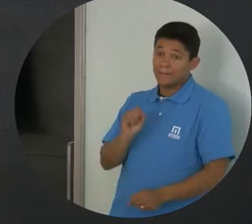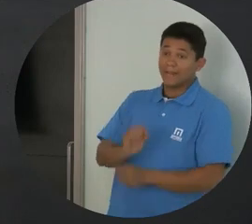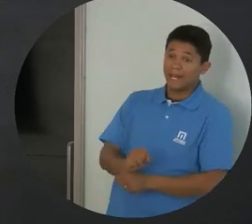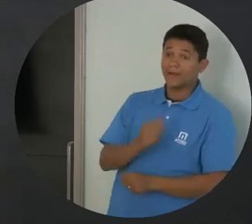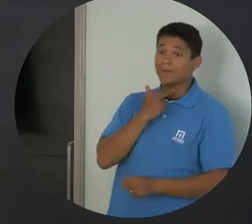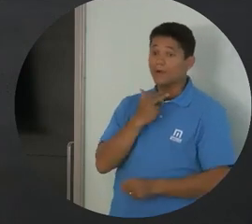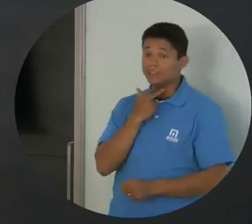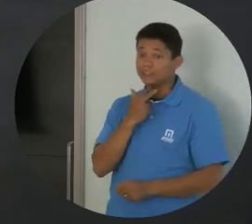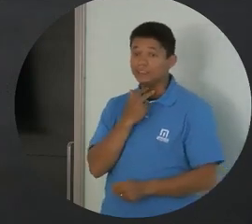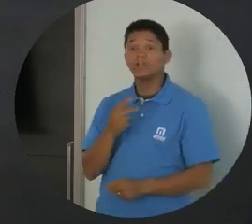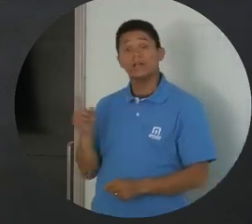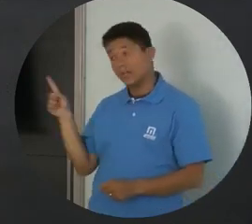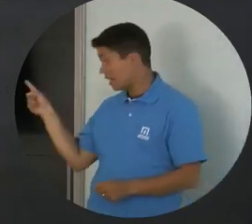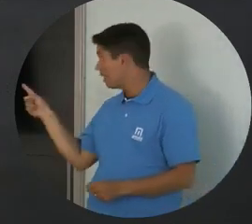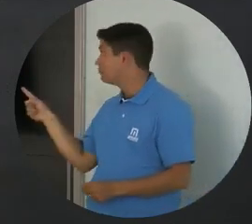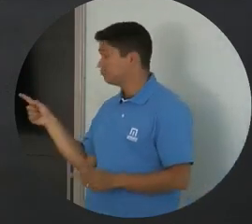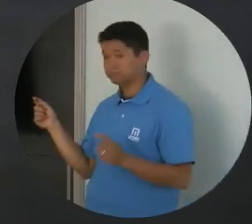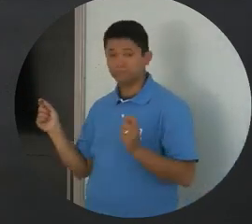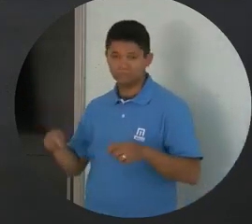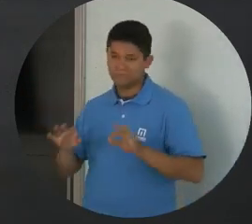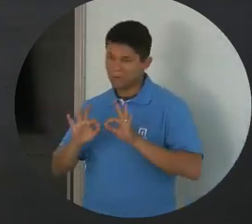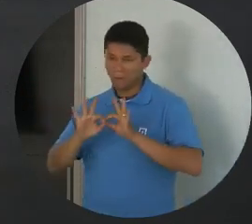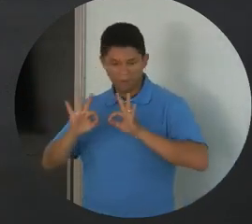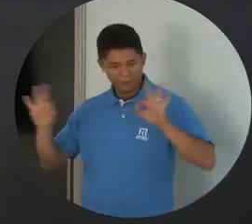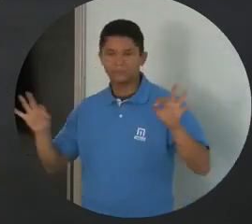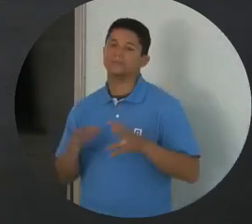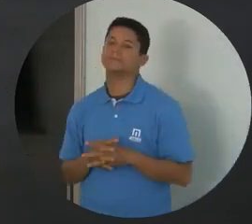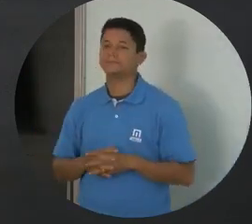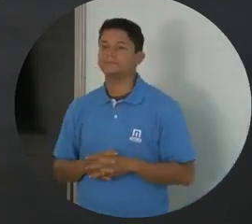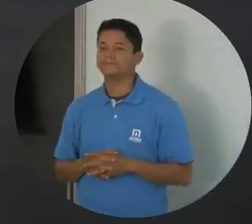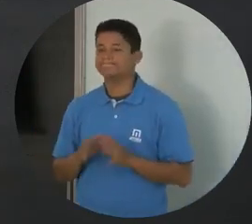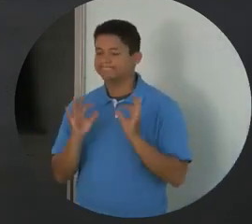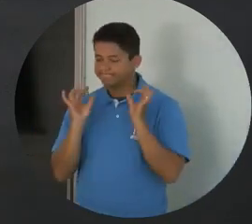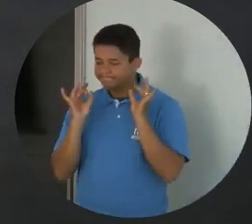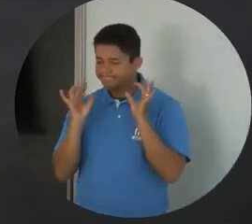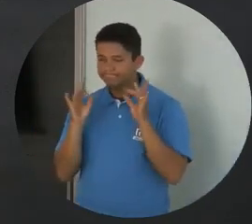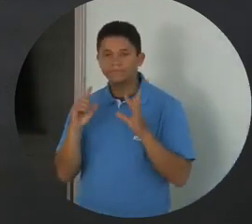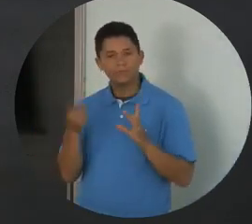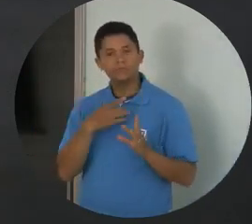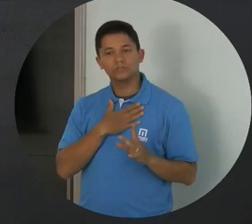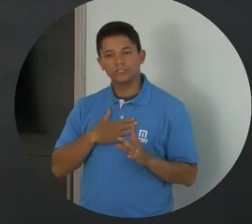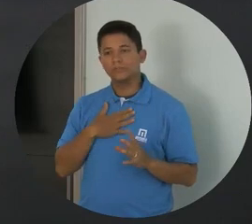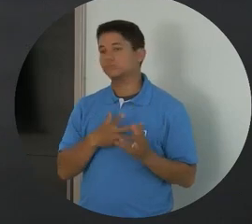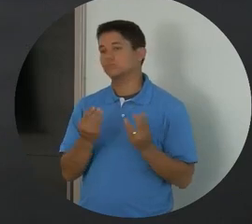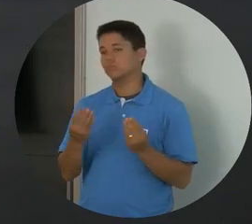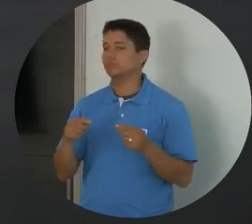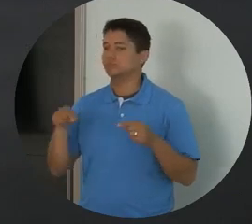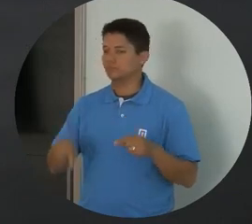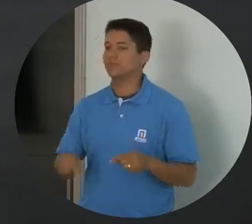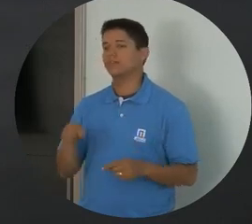solução bem refinada, de uma sutileza grande, que a gente gosta muito de fazer aqui. Tá?